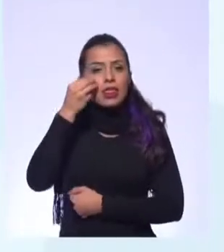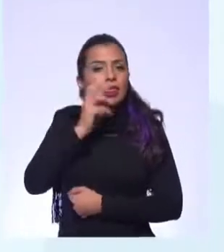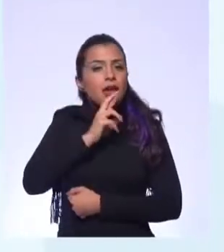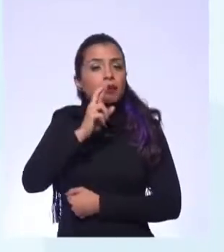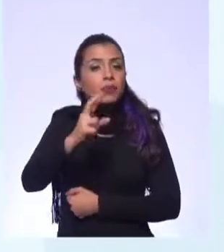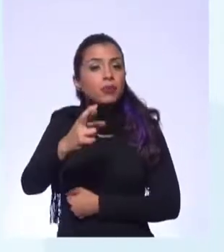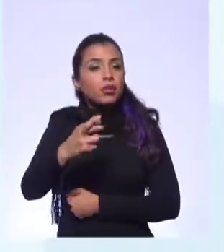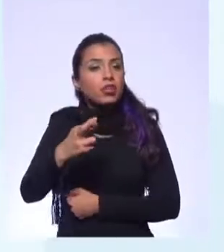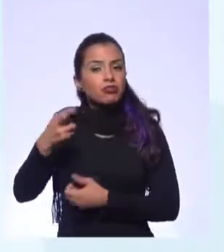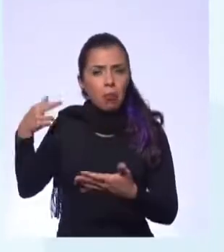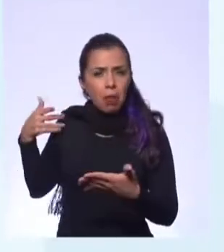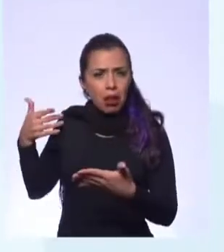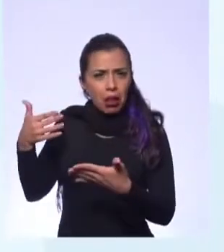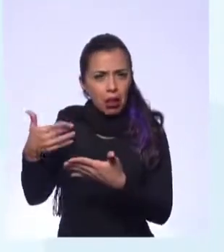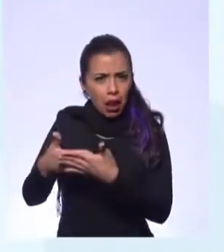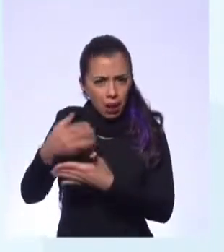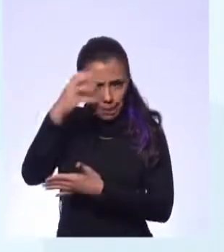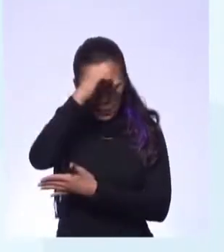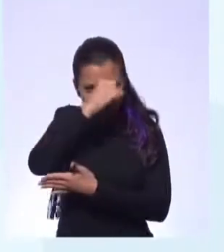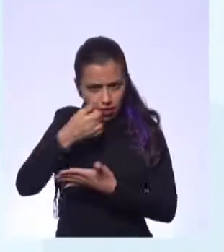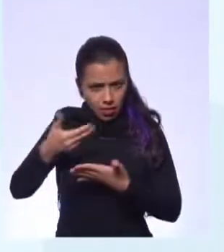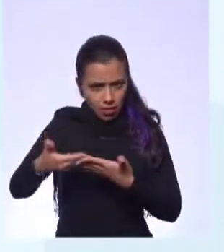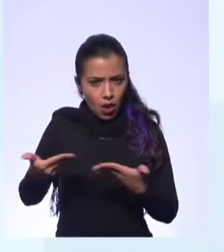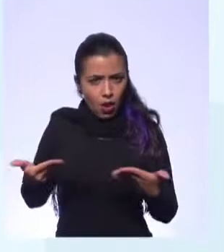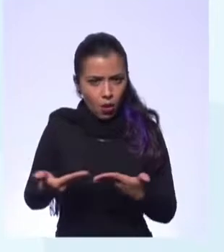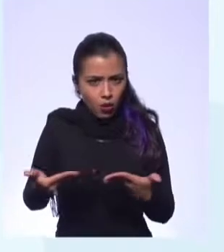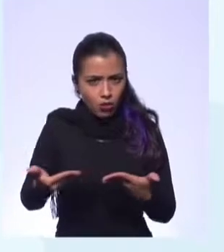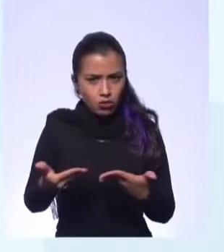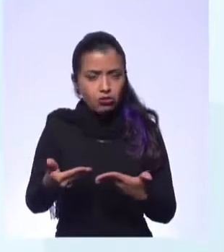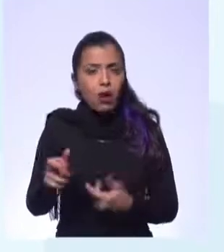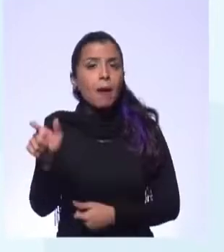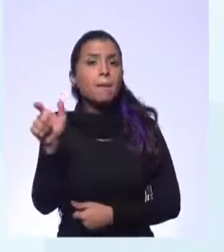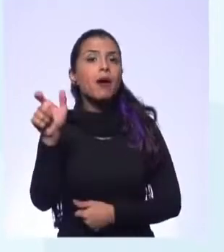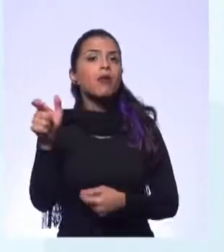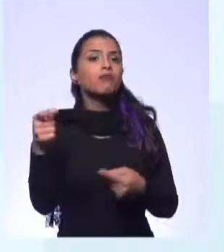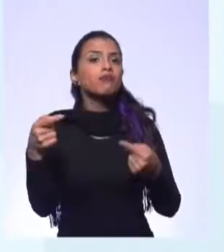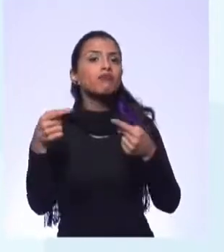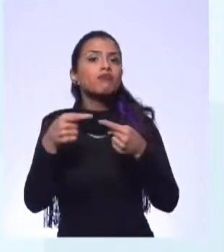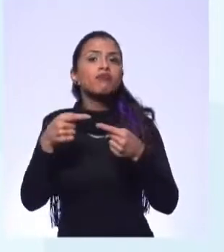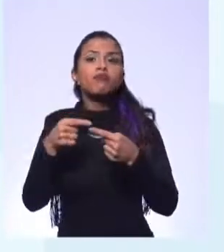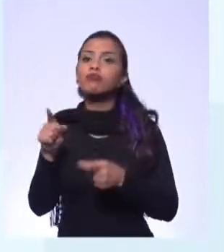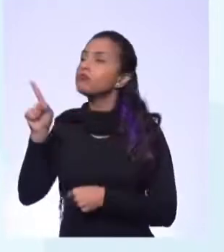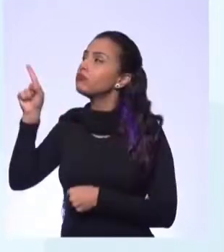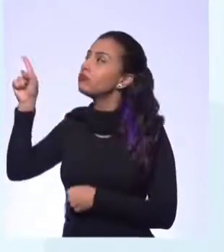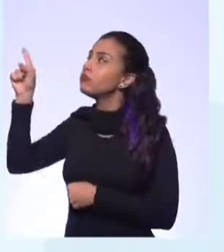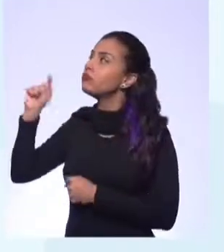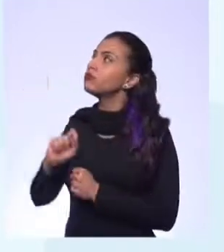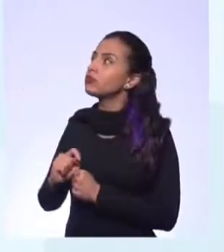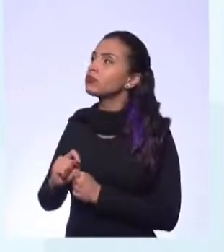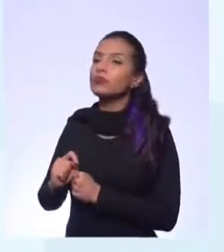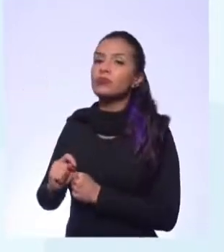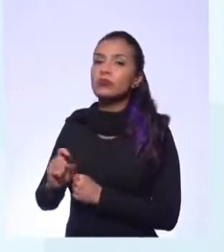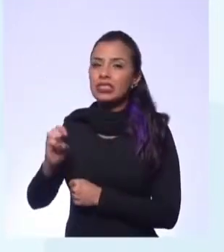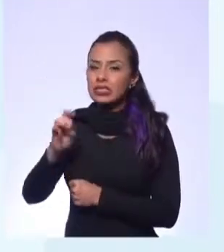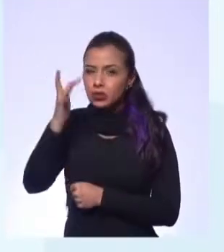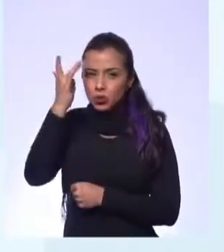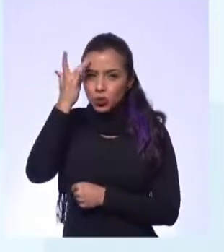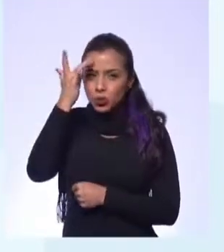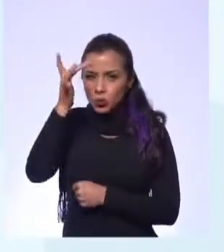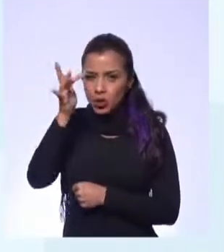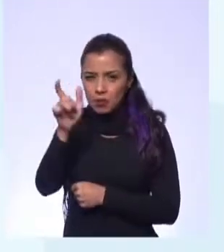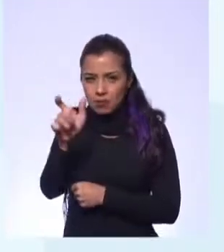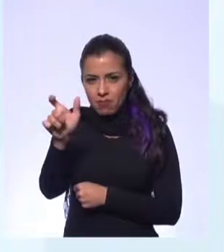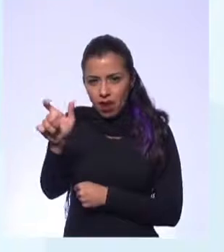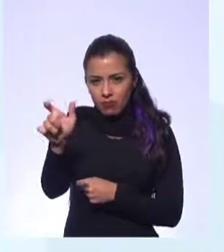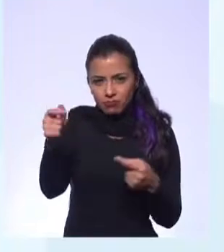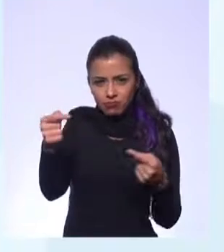até hoje, que palavra caberia ali, né? De acordo com a nossa pergunta. Se você não souber colocar uma